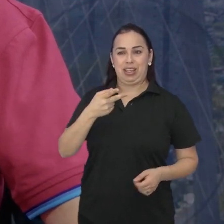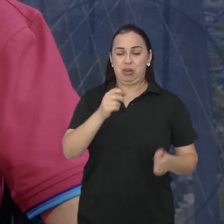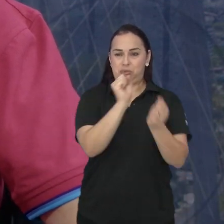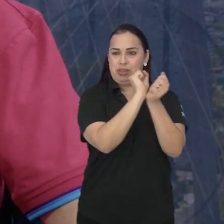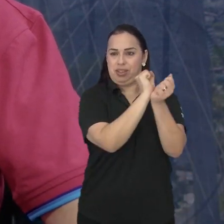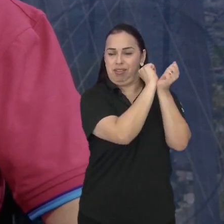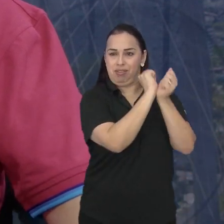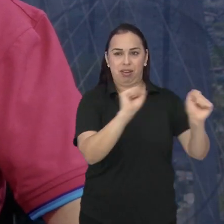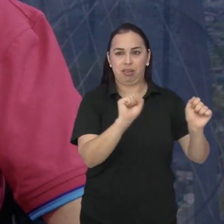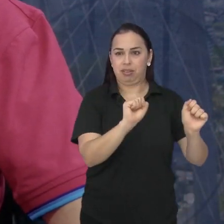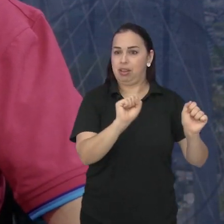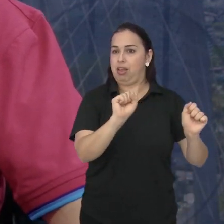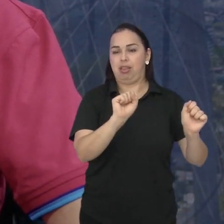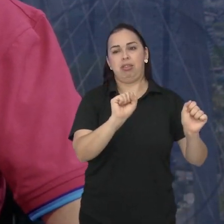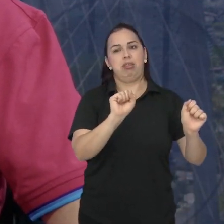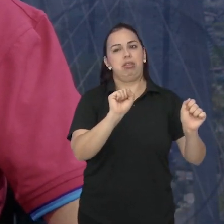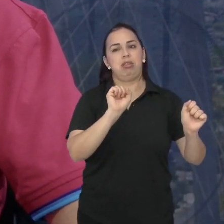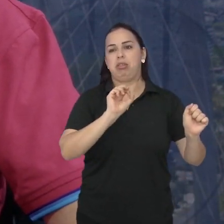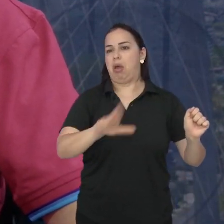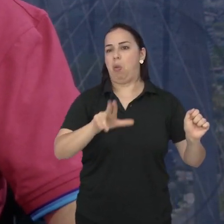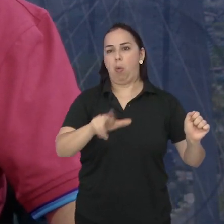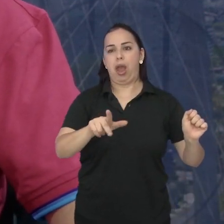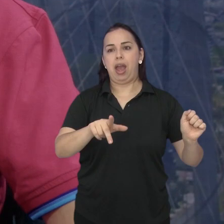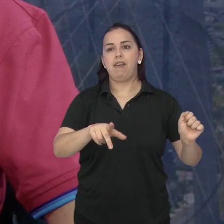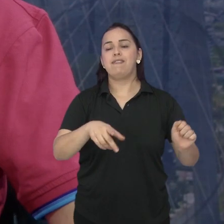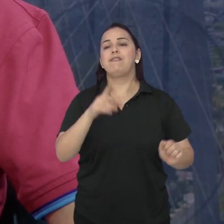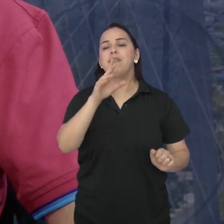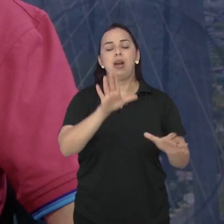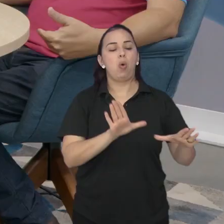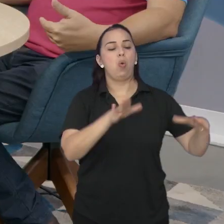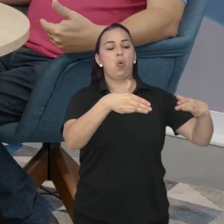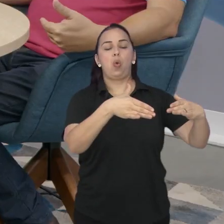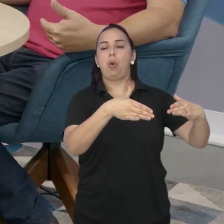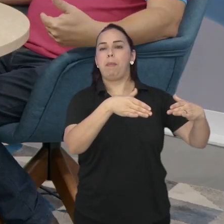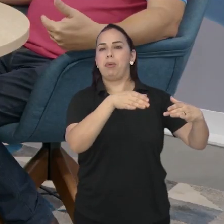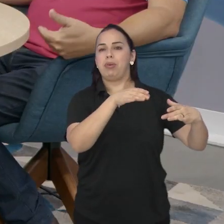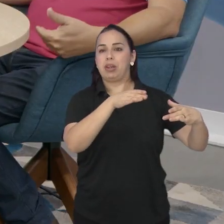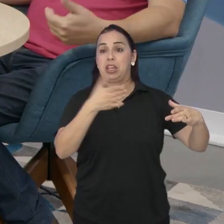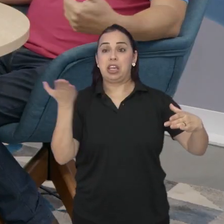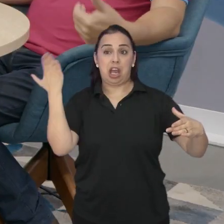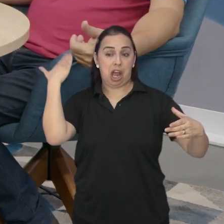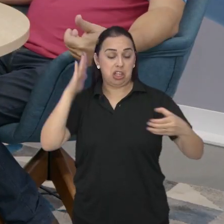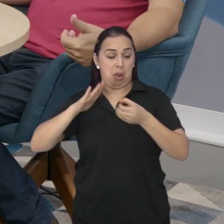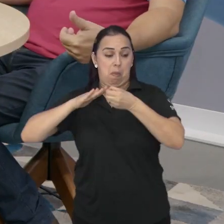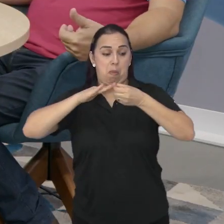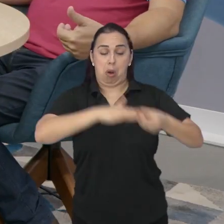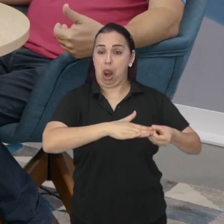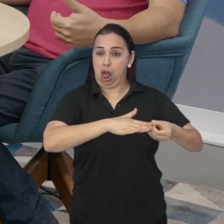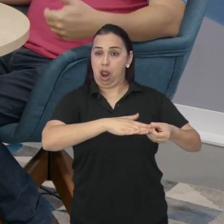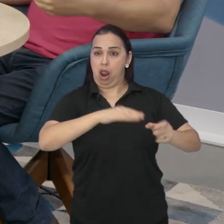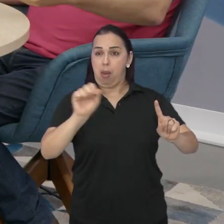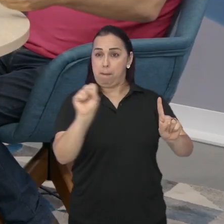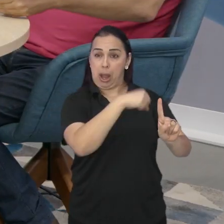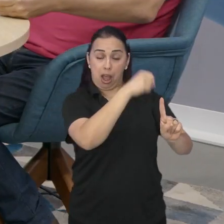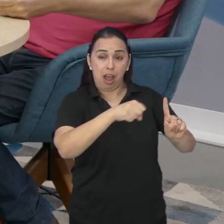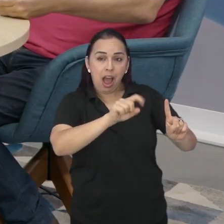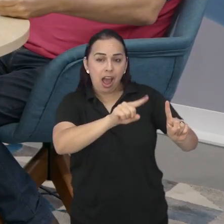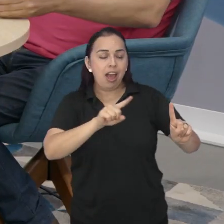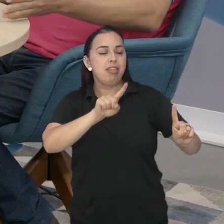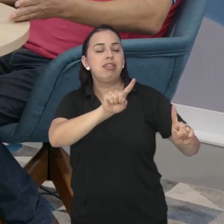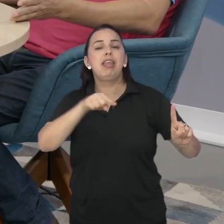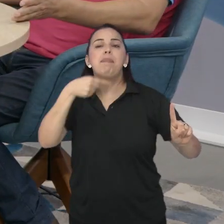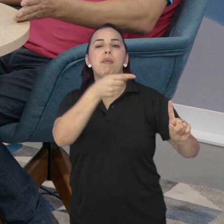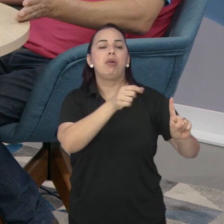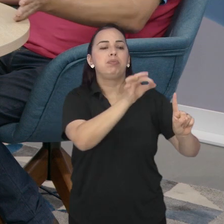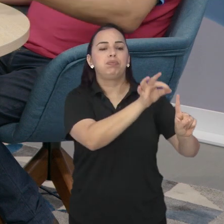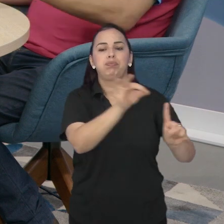dos escravos. Na verdade, houve um abandono de um grupo social que era oprimido, que era explorado e